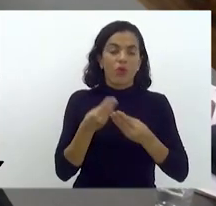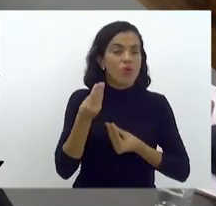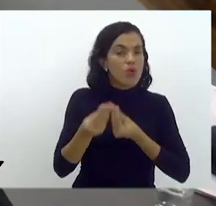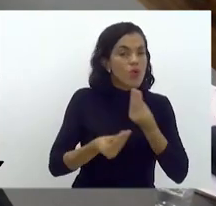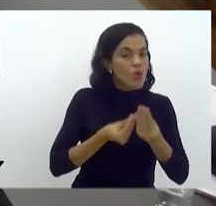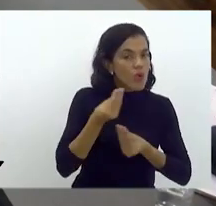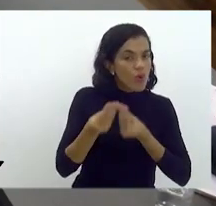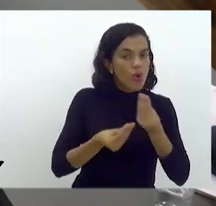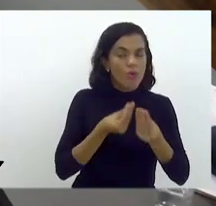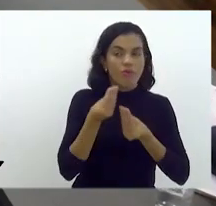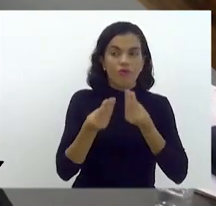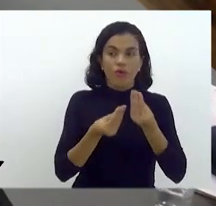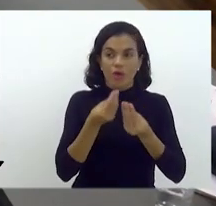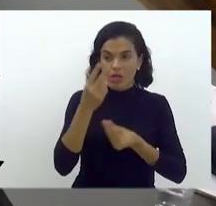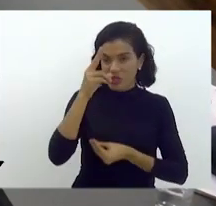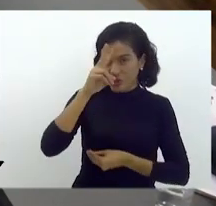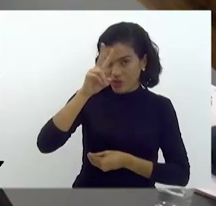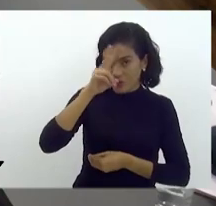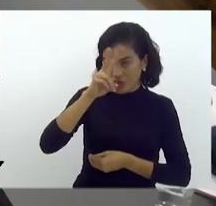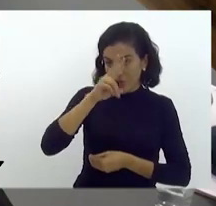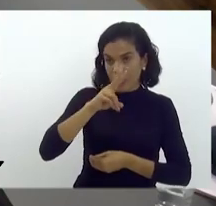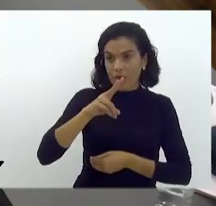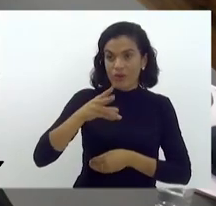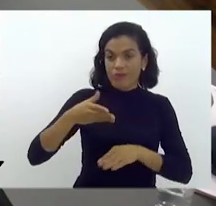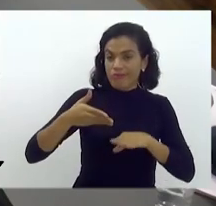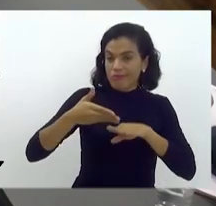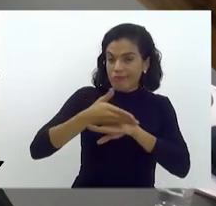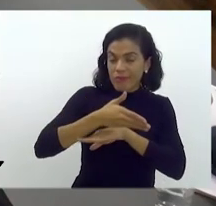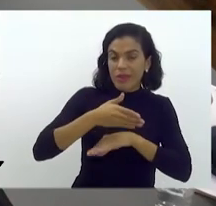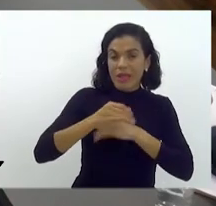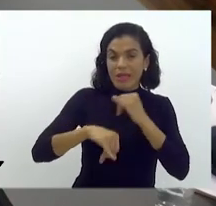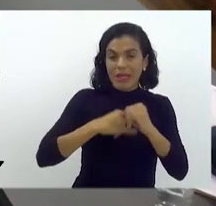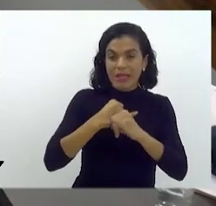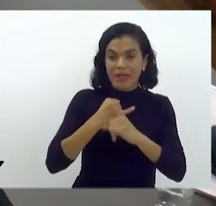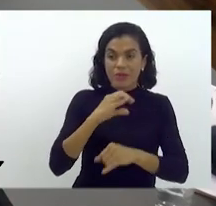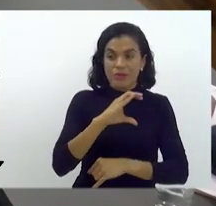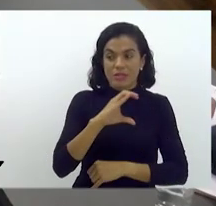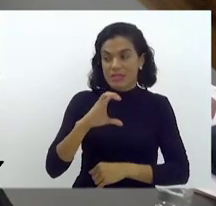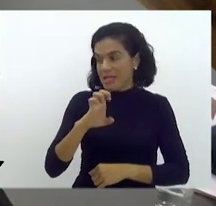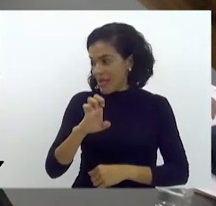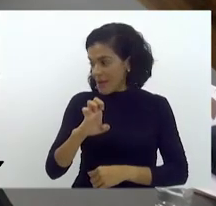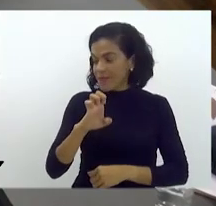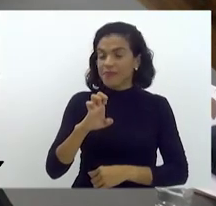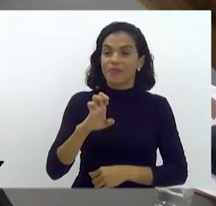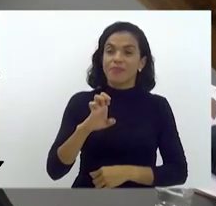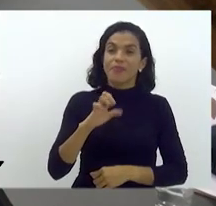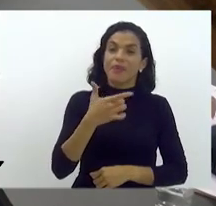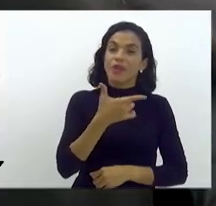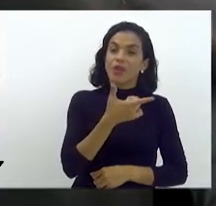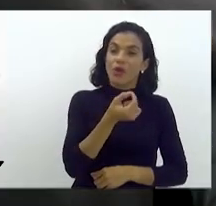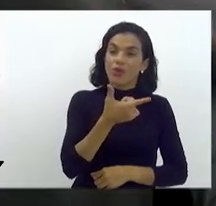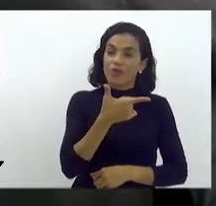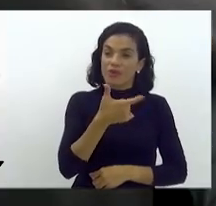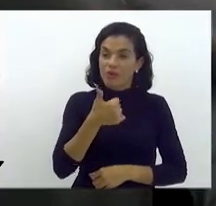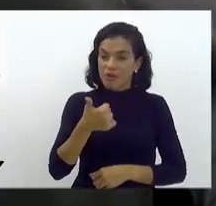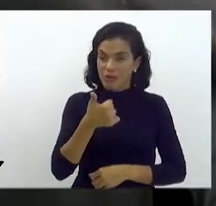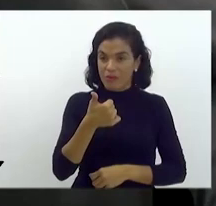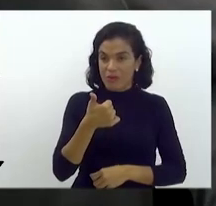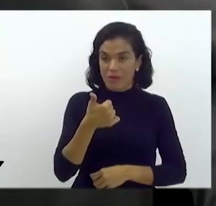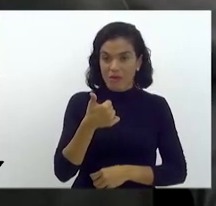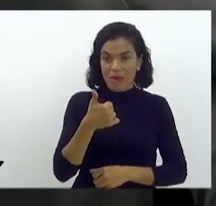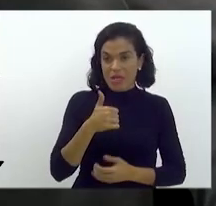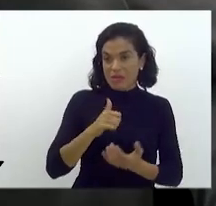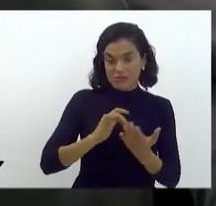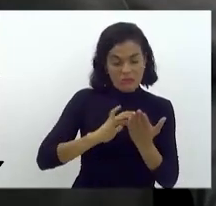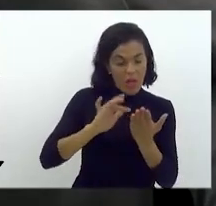é que foi a história do ingresso da informática no INSS nós somos da turma de 2001 então o celular não era só ligar